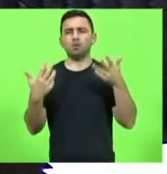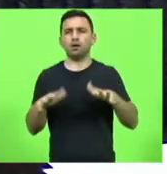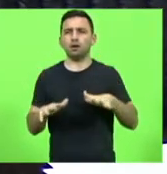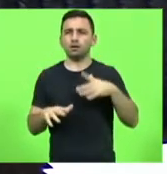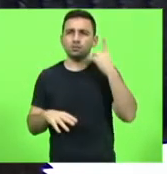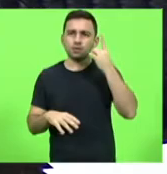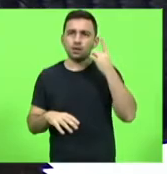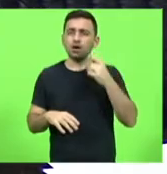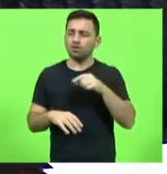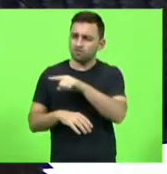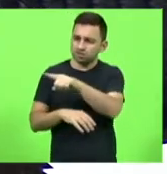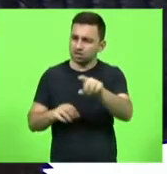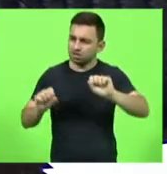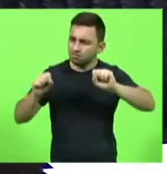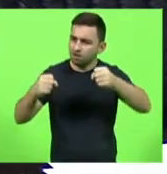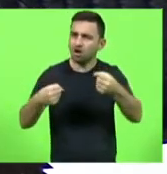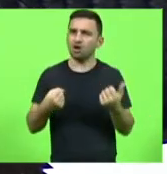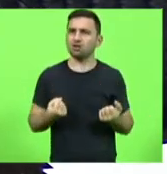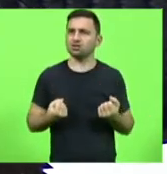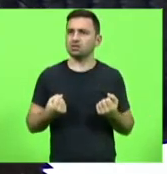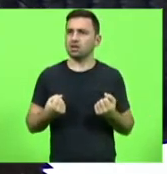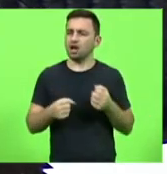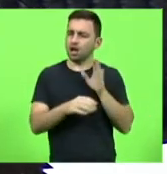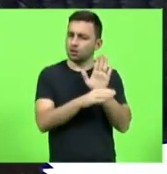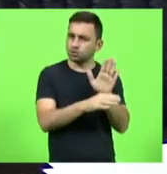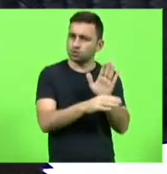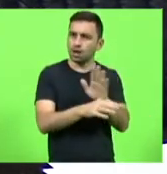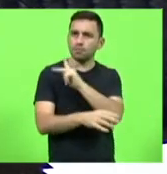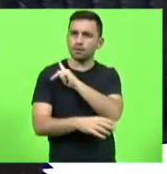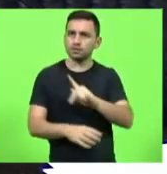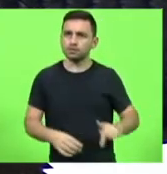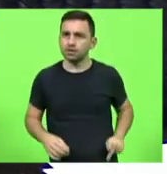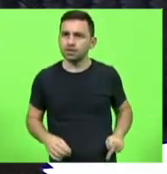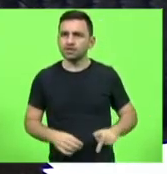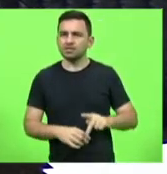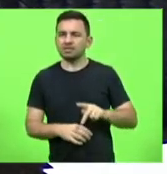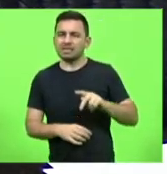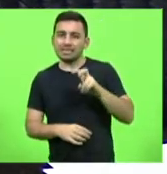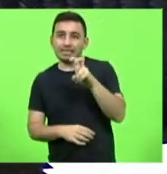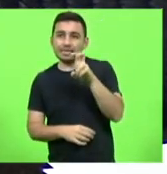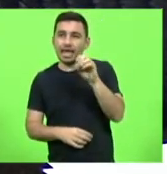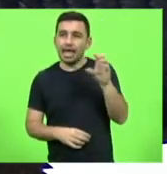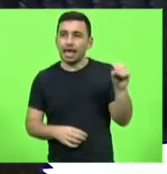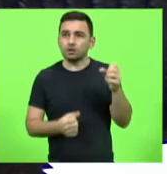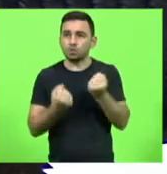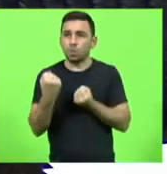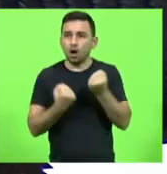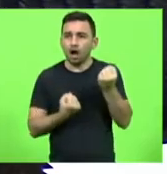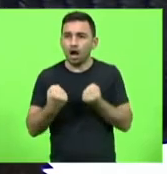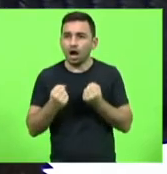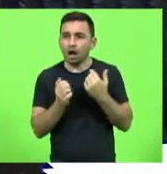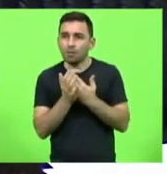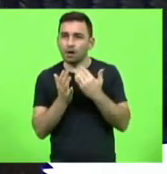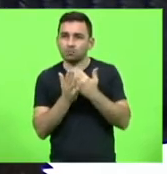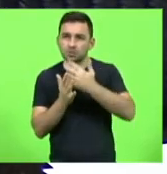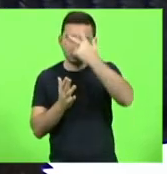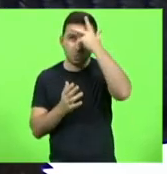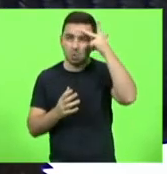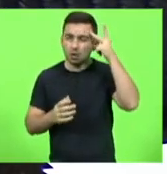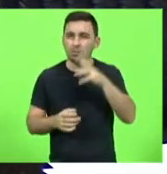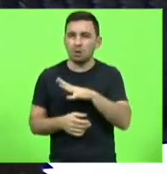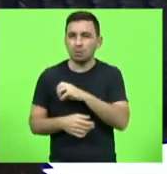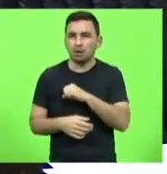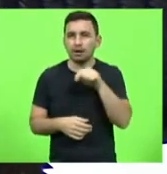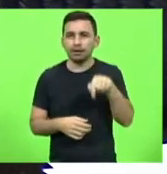sua bandeira, vem para a rua, vamos ajudar o nosso presidente. E juntava-se 500 carros de pessoas que amavam Santa Catarina,